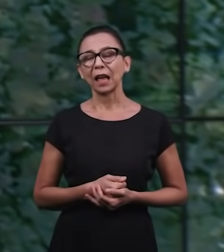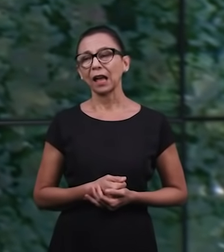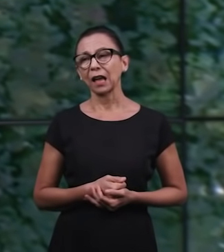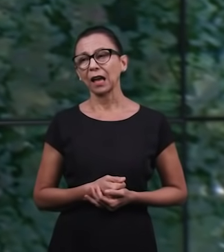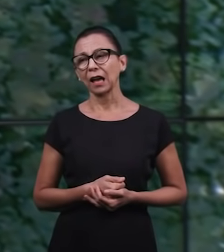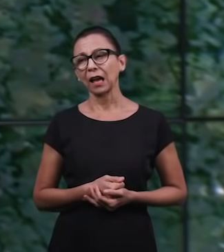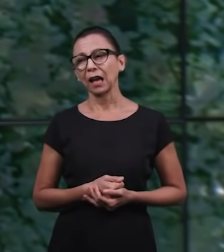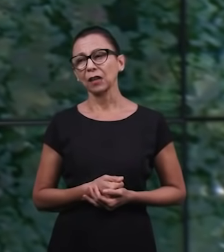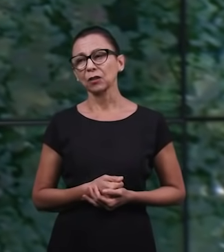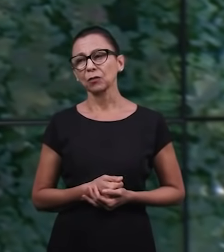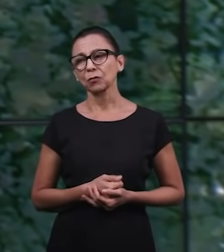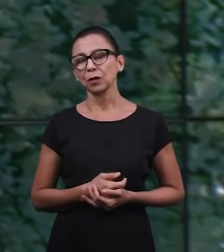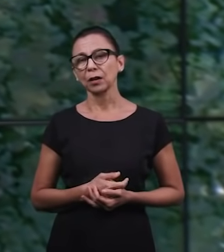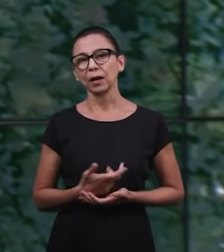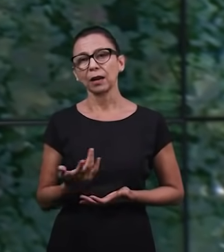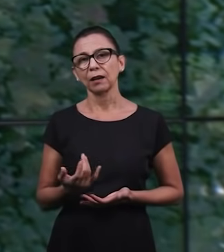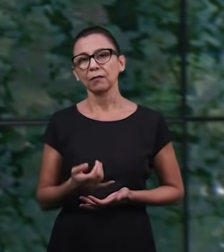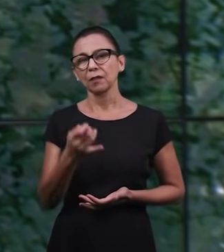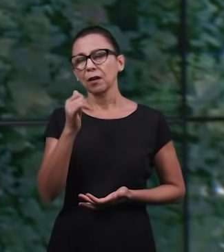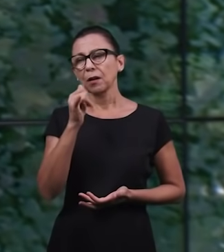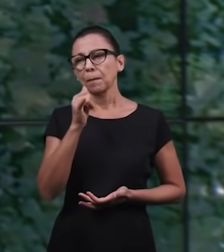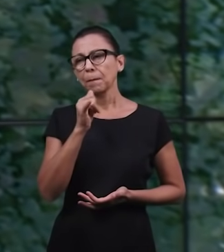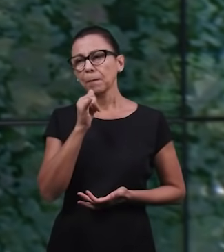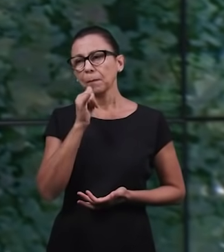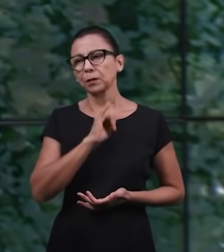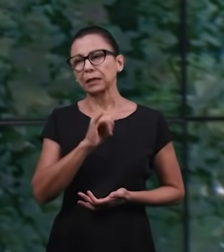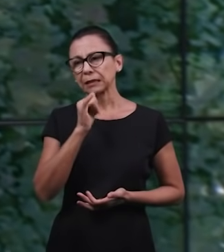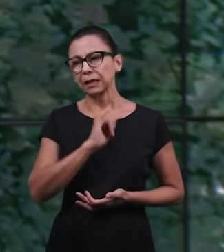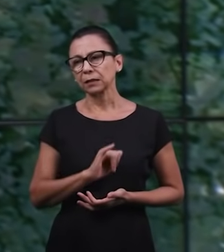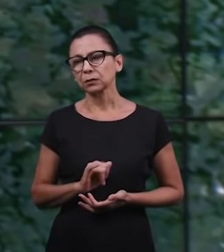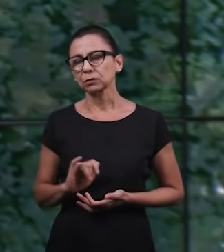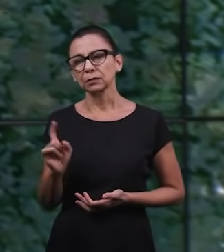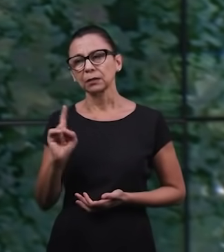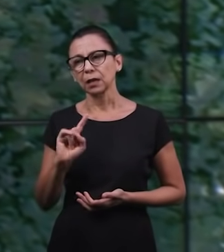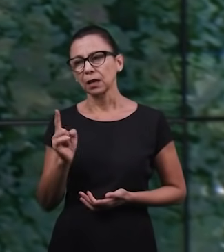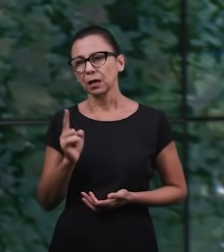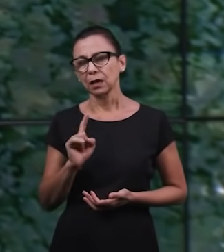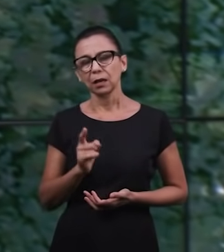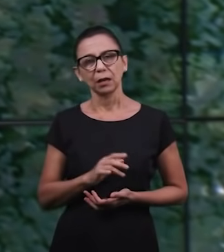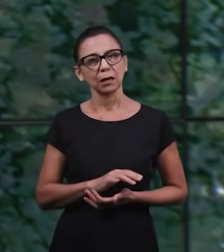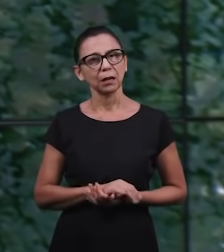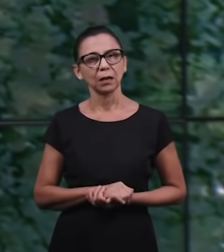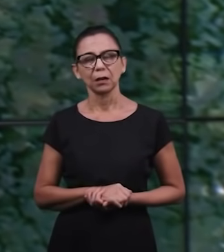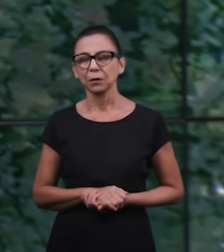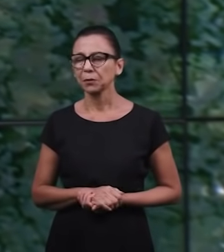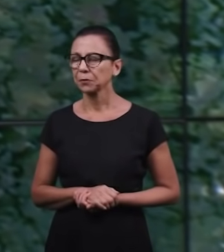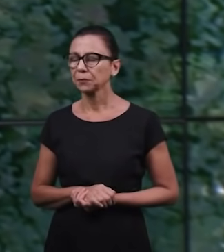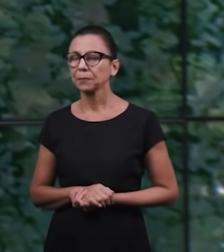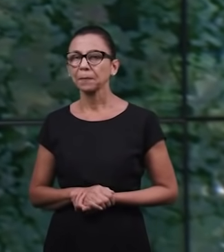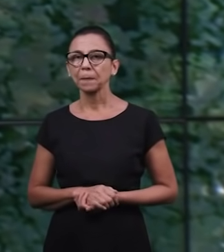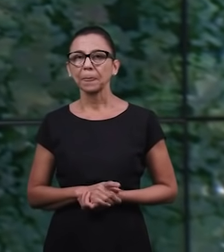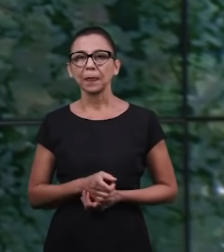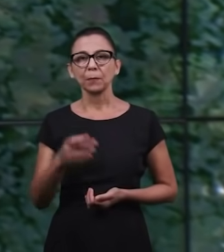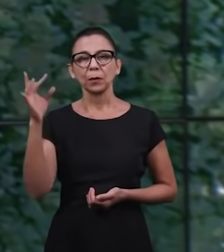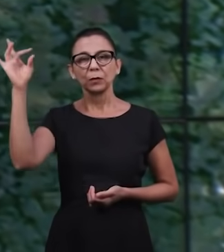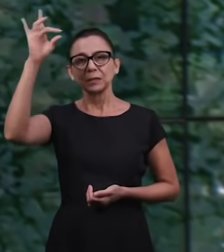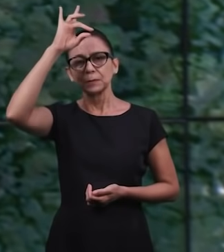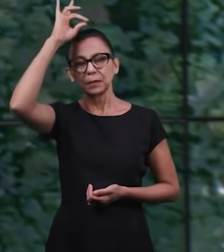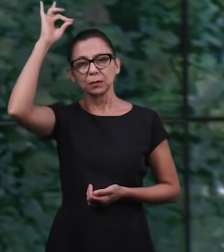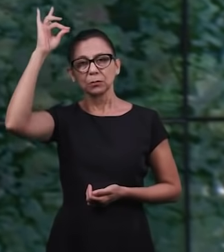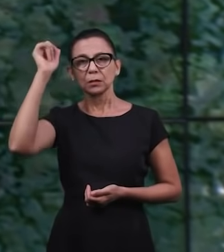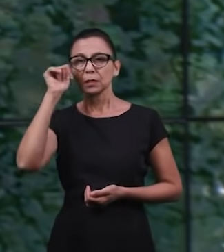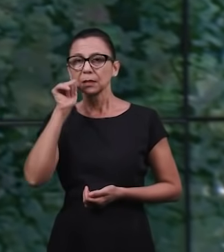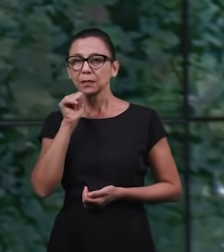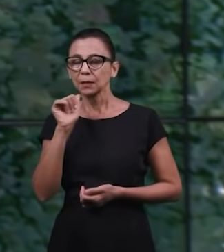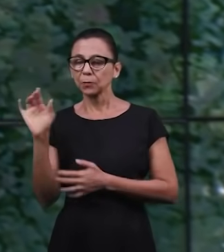mera coincidência, mas essa senhora que esteve lá na farmácia, ela realmente foi conduzida ali